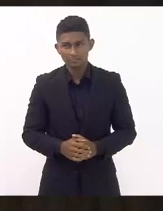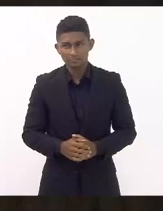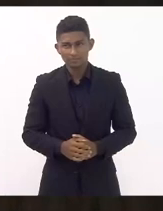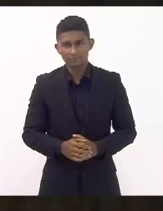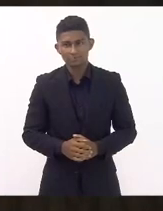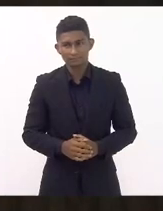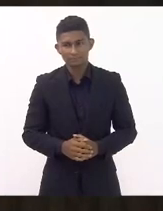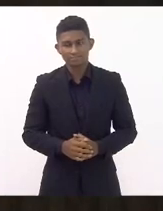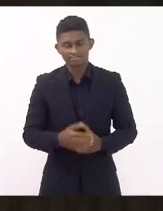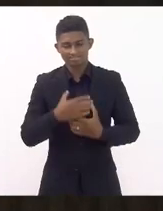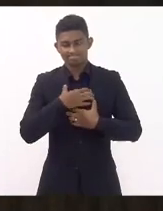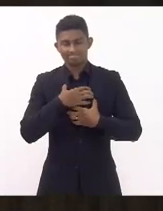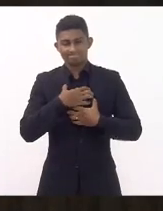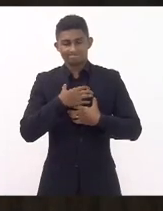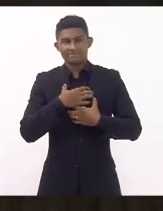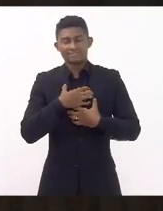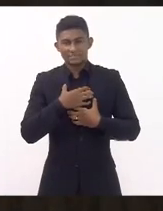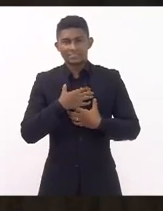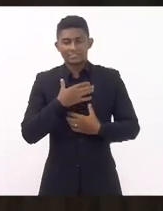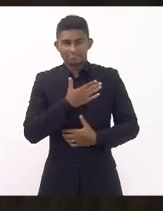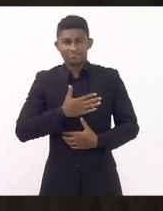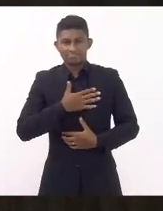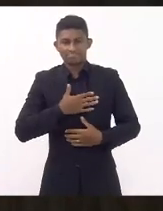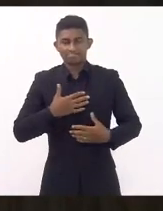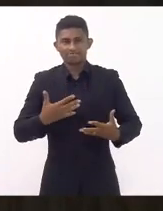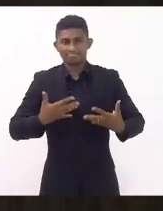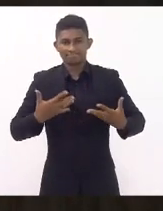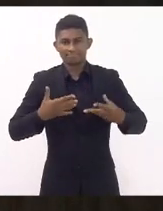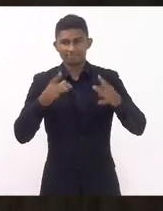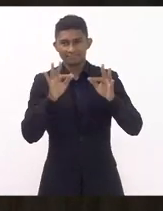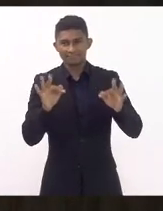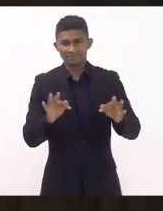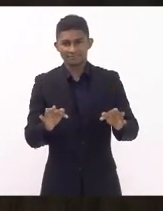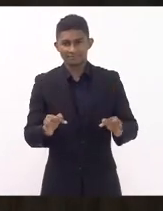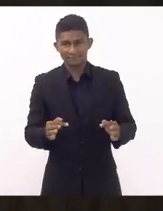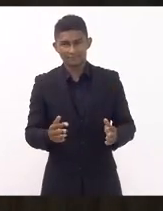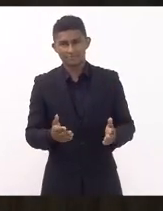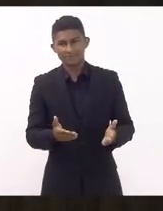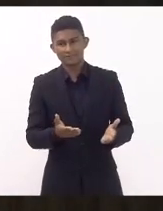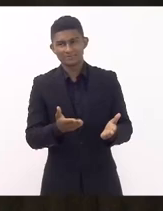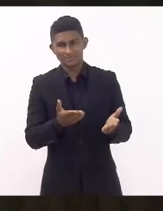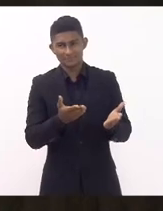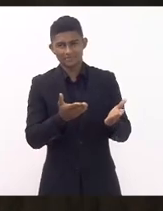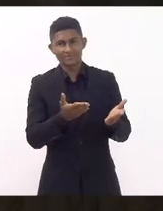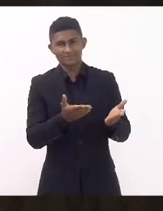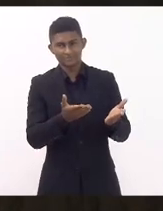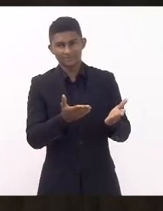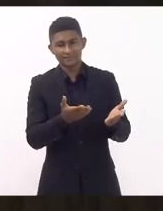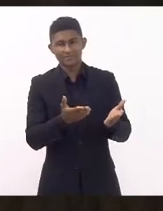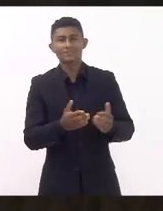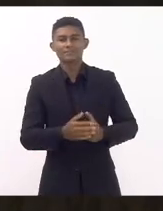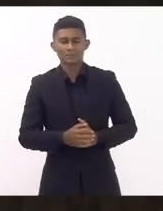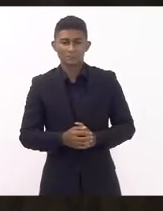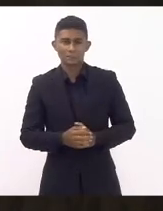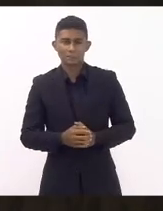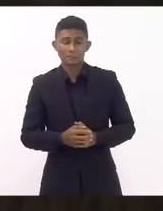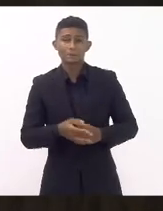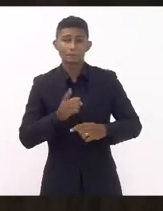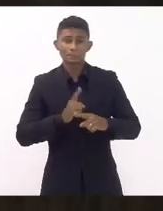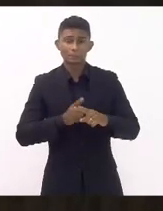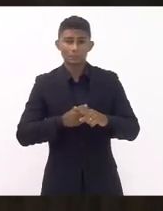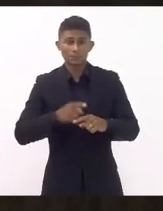forma muito fraterna. Vossa Excelência é um caso sério. Porque o que nós